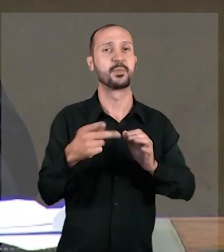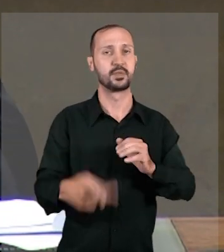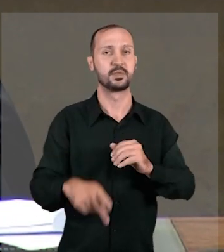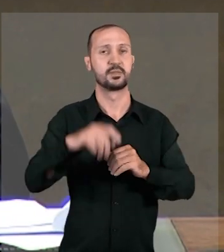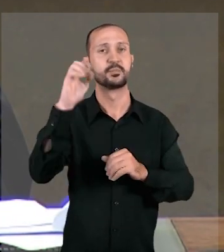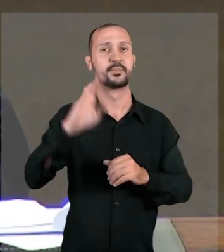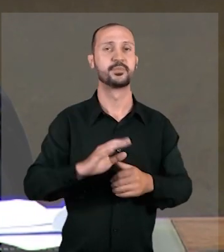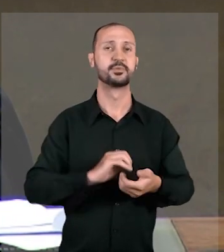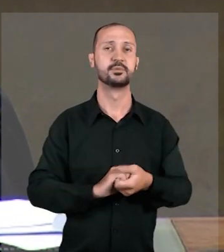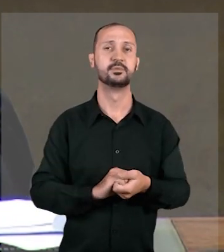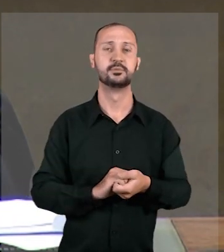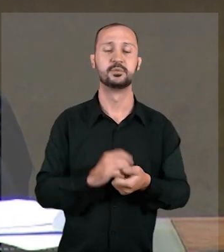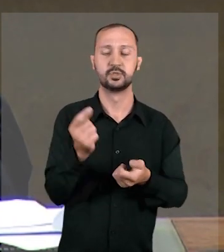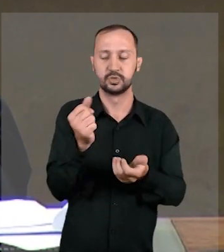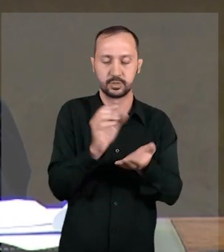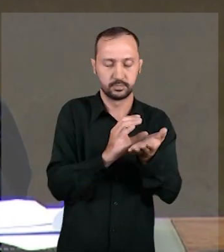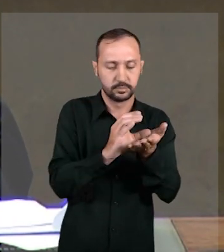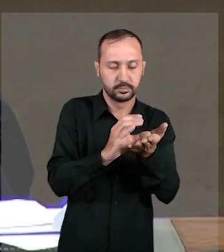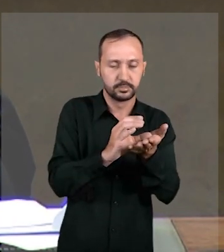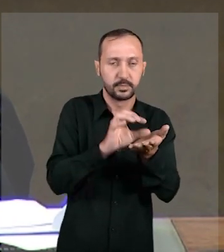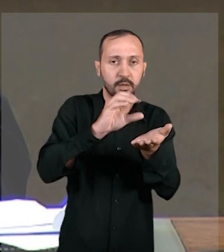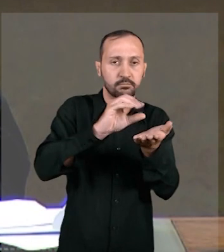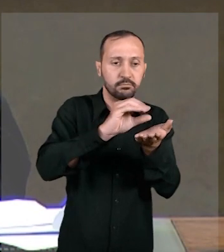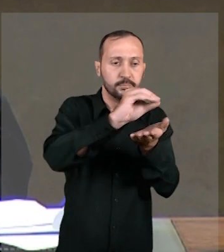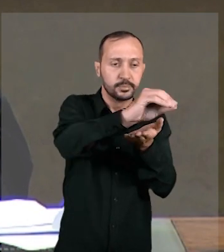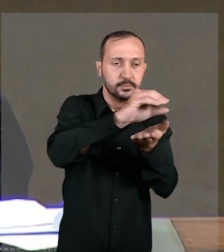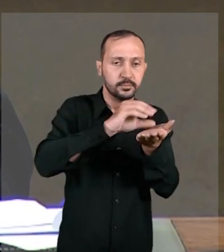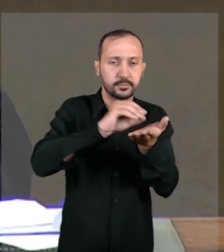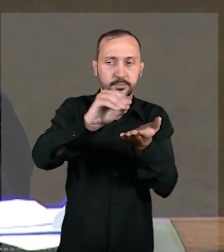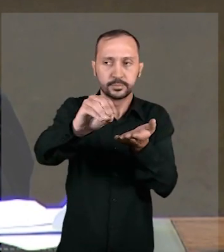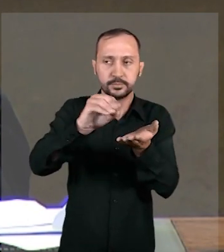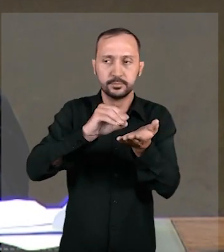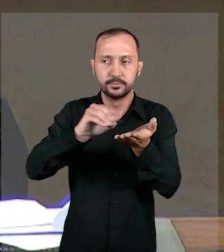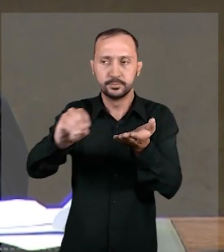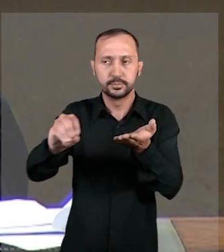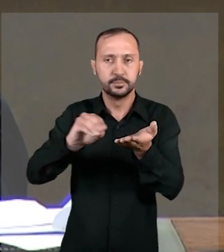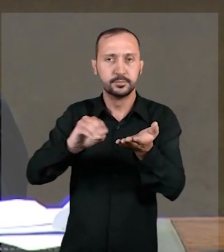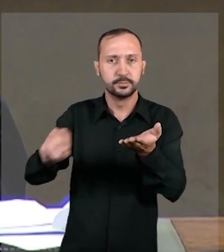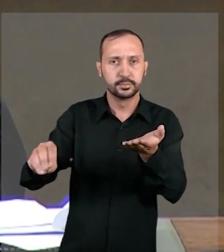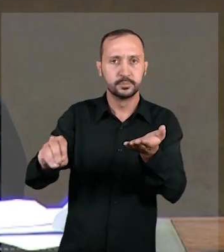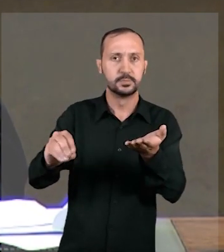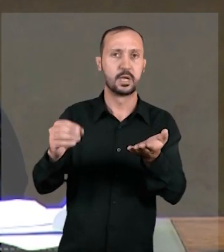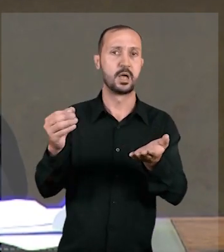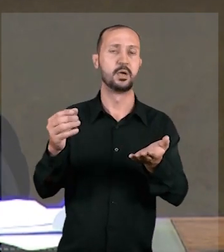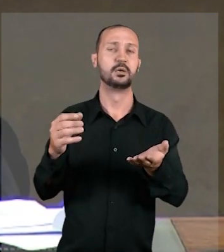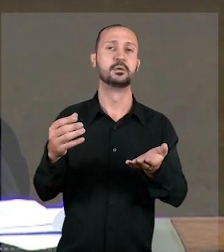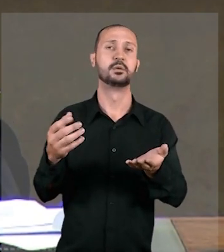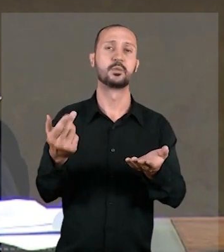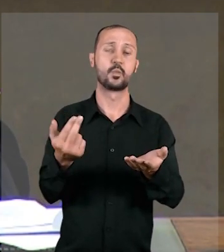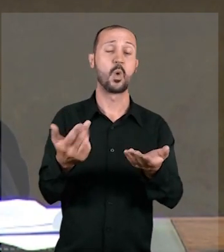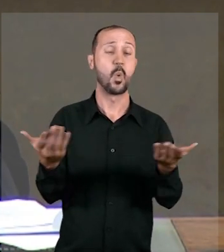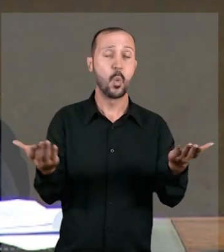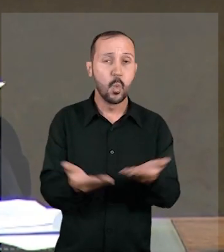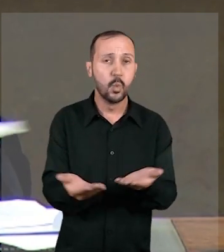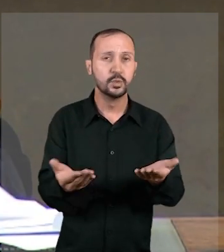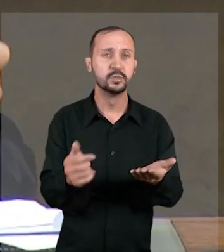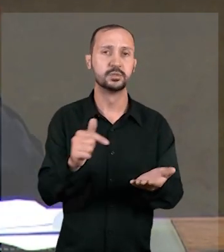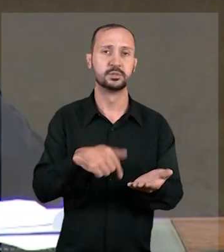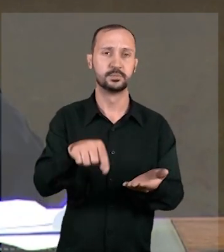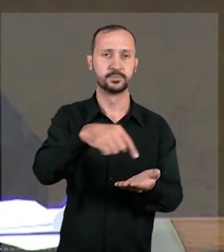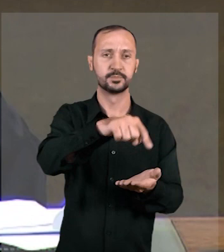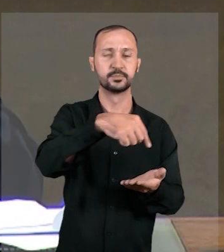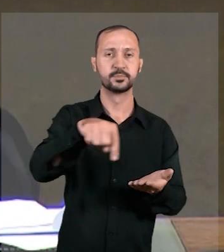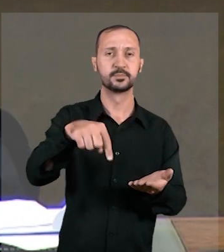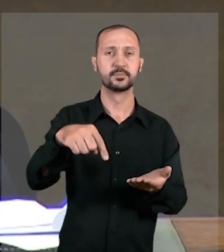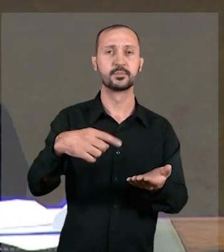da distribuição dos recursos, eu acho que, do jeito que ficou, eles